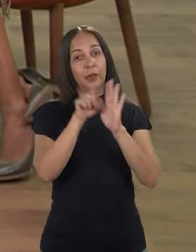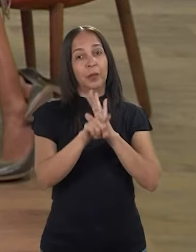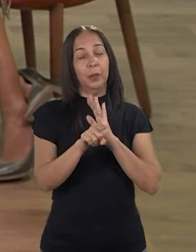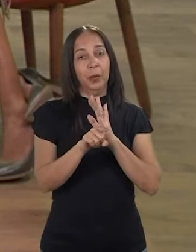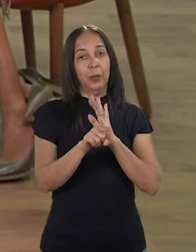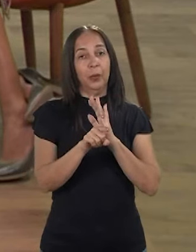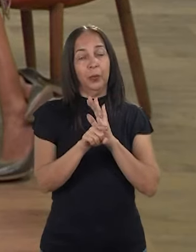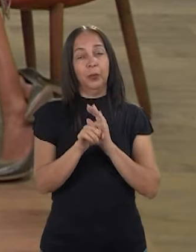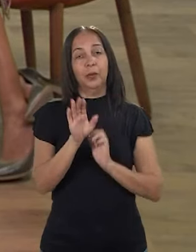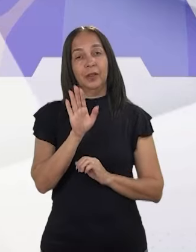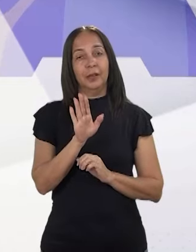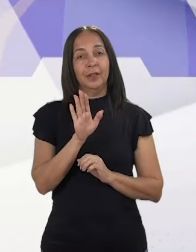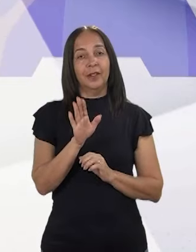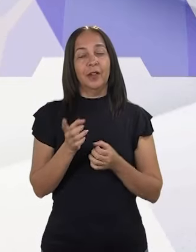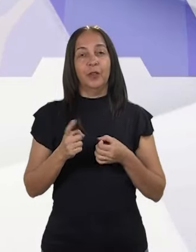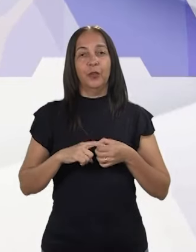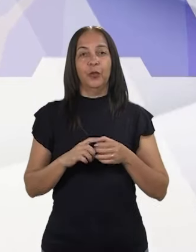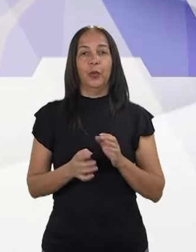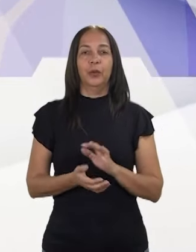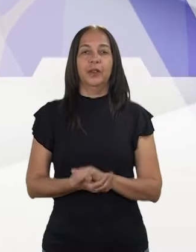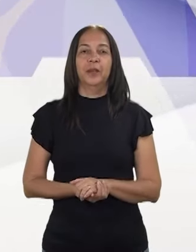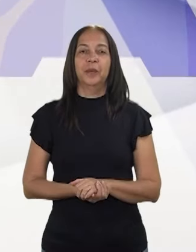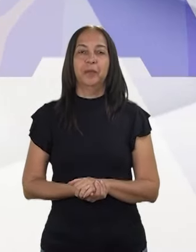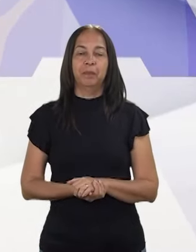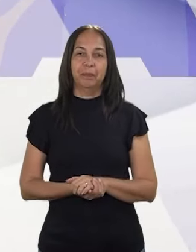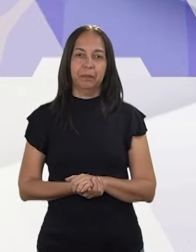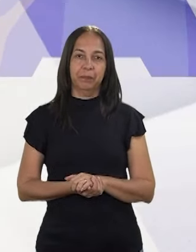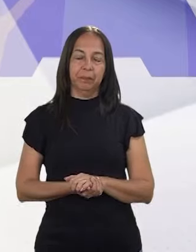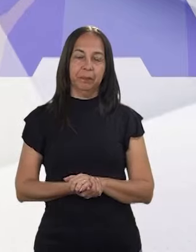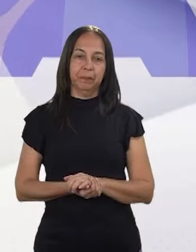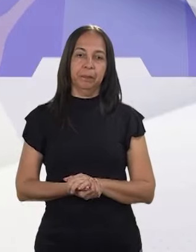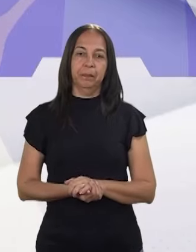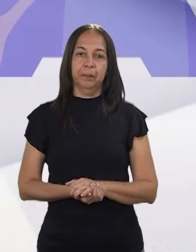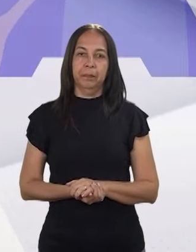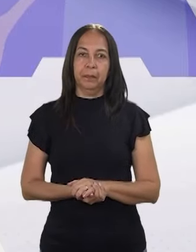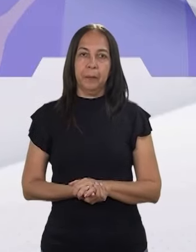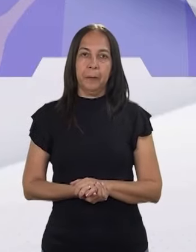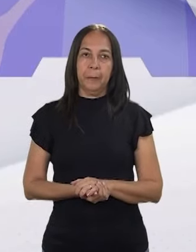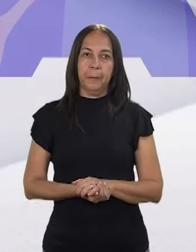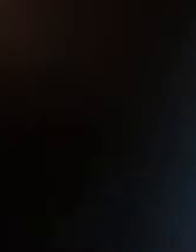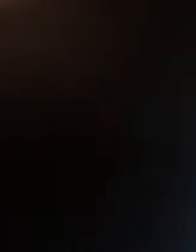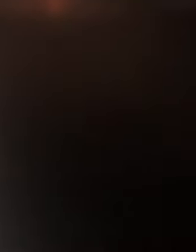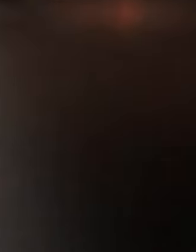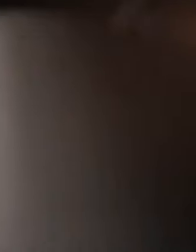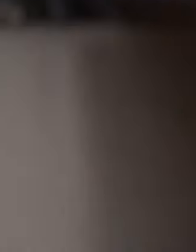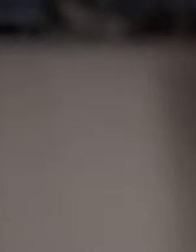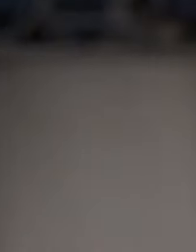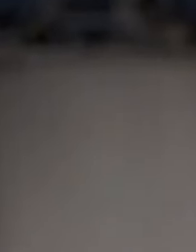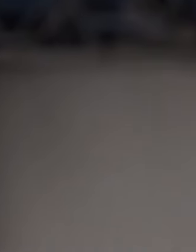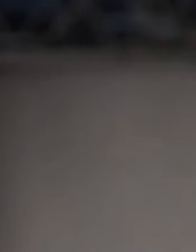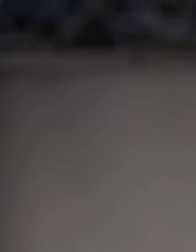pergunta para vocês no próximo bloco fica aí que já já a gente tá de volta com a pergunta trazida por luí de Castro